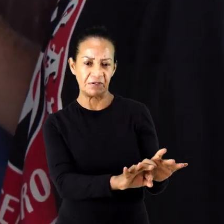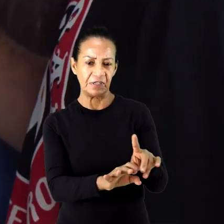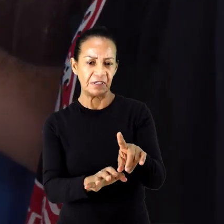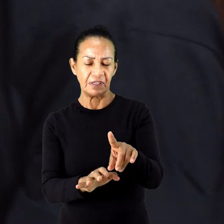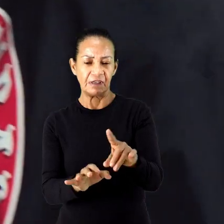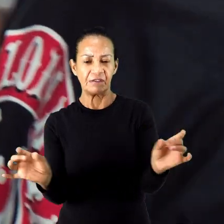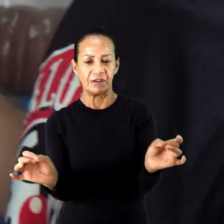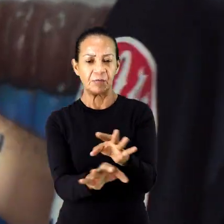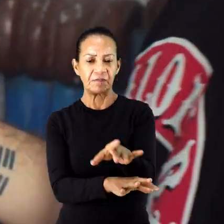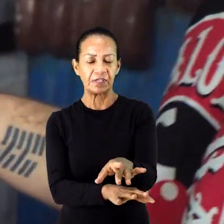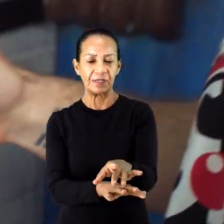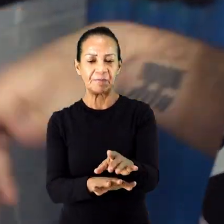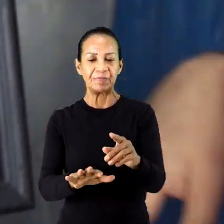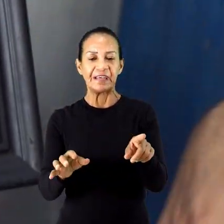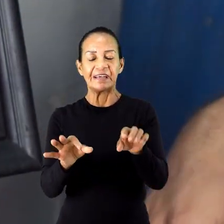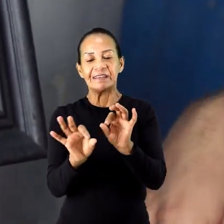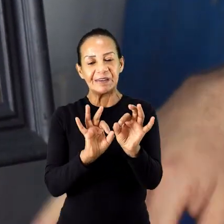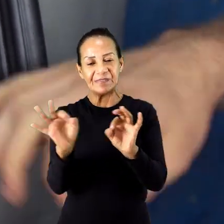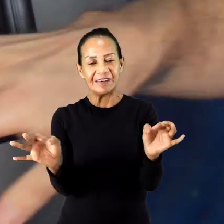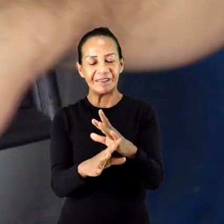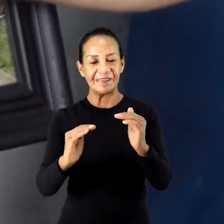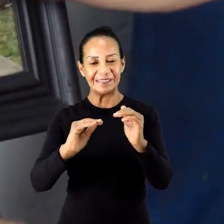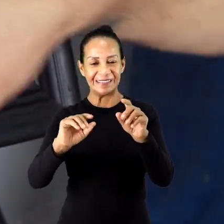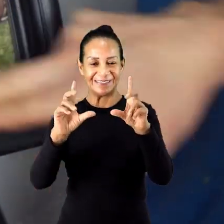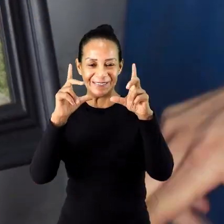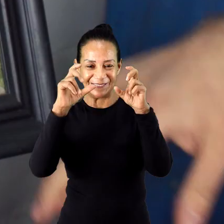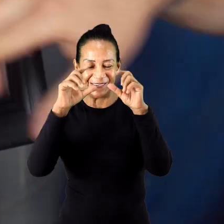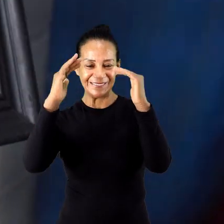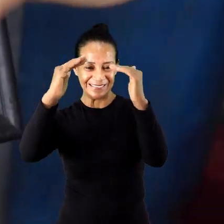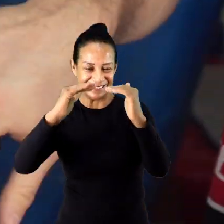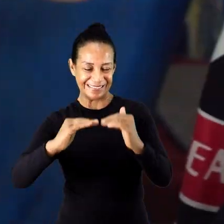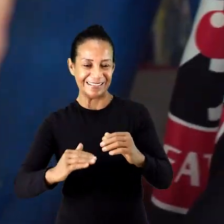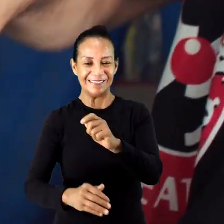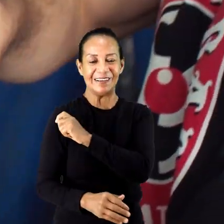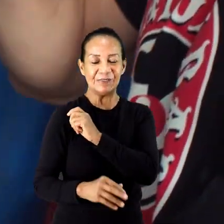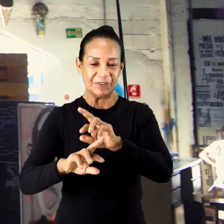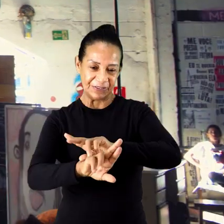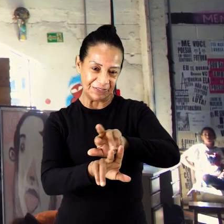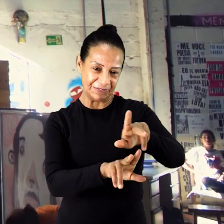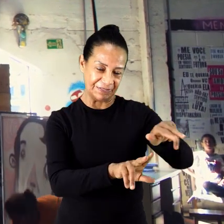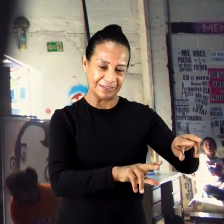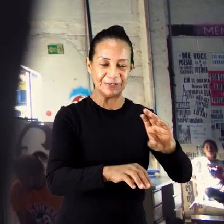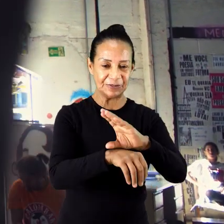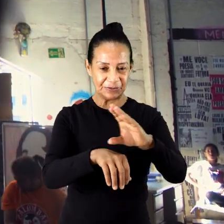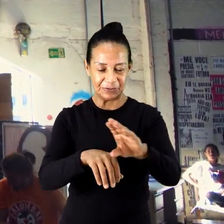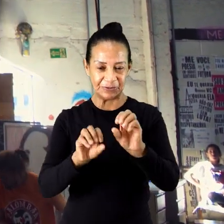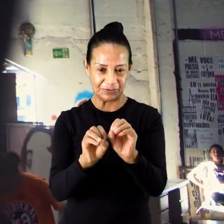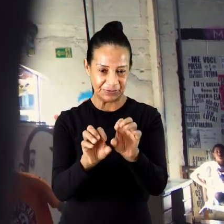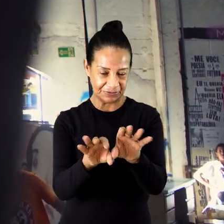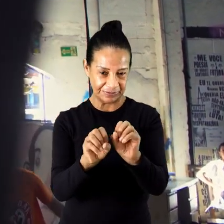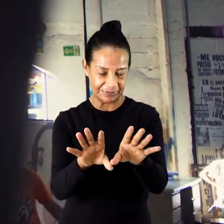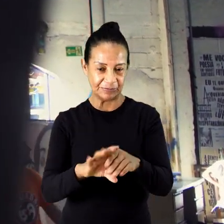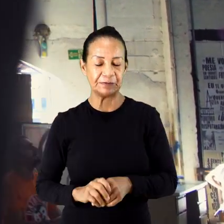Totalmente abandonado. E aqui, quando a gente acabava aqui, a gente fazia foto na escada com os alunos de circo, teatro, artesanato. Hoje em dia o espaço ele se